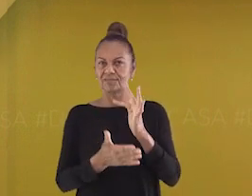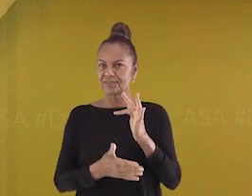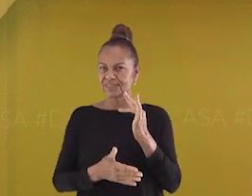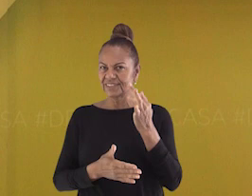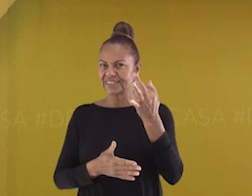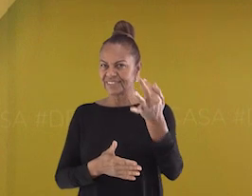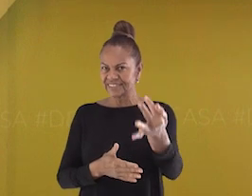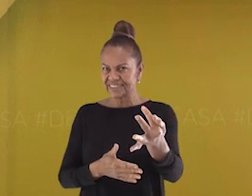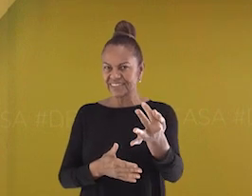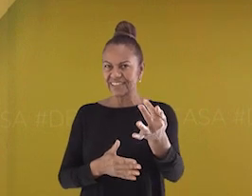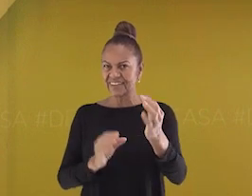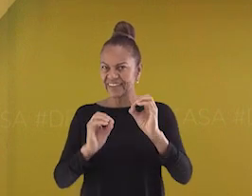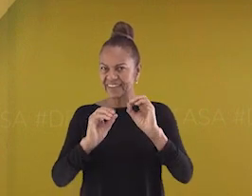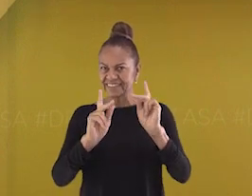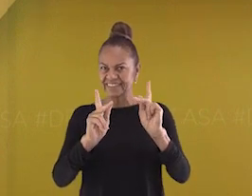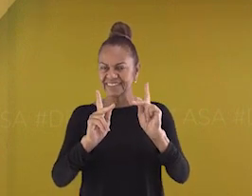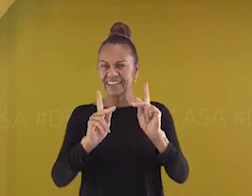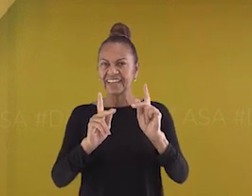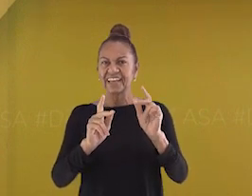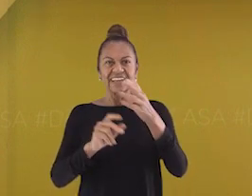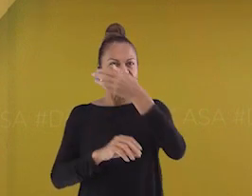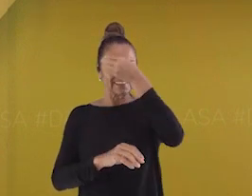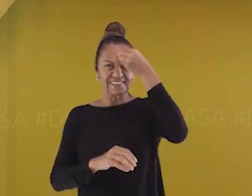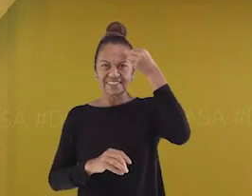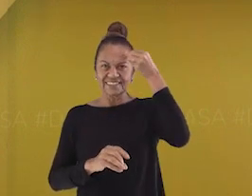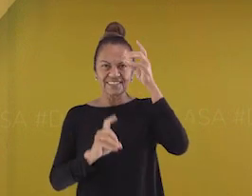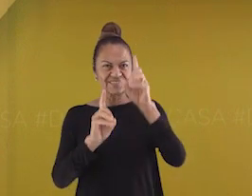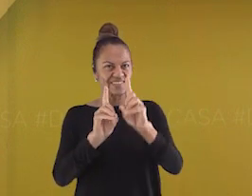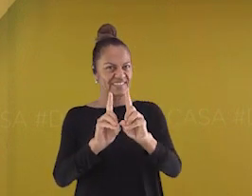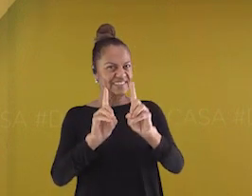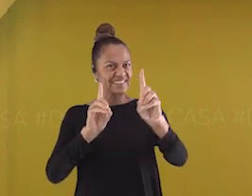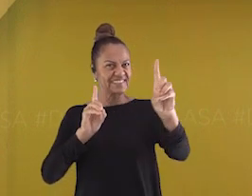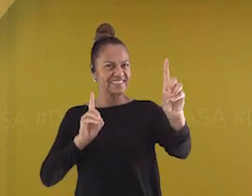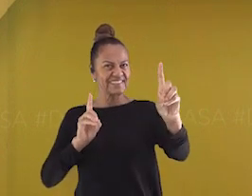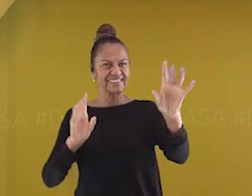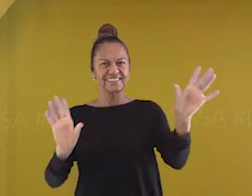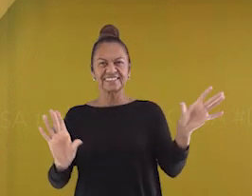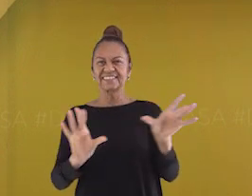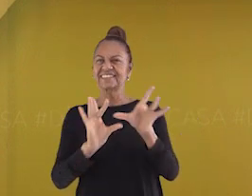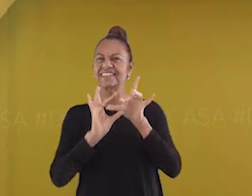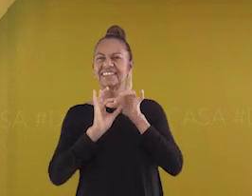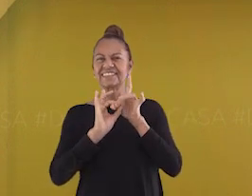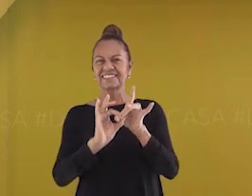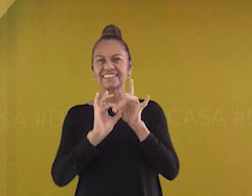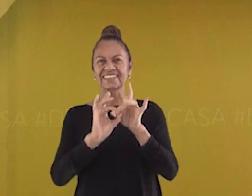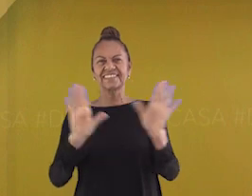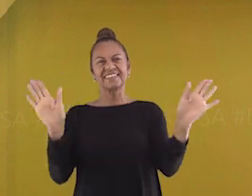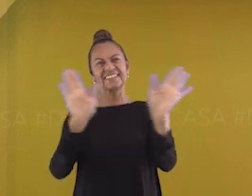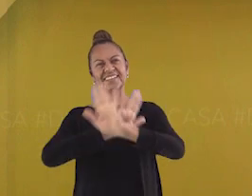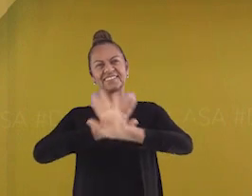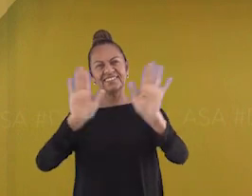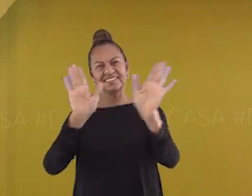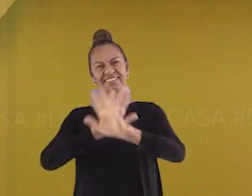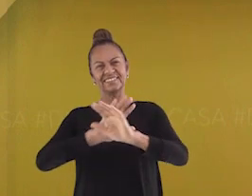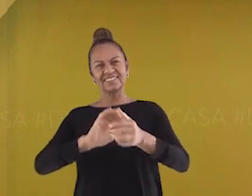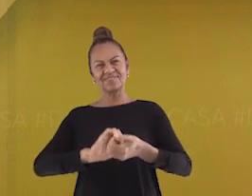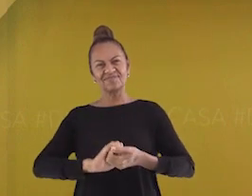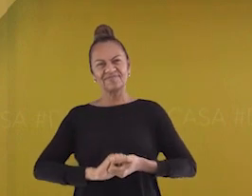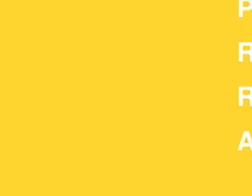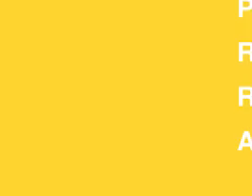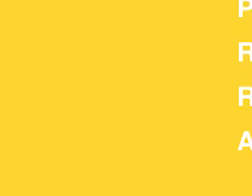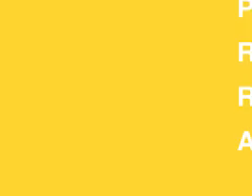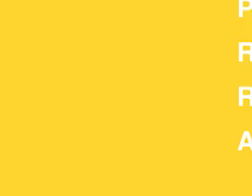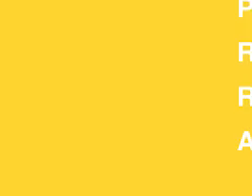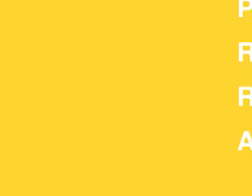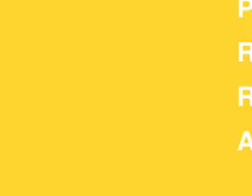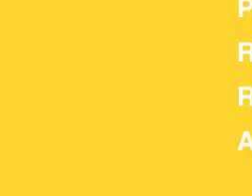vocês em uma próxima aula de geografia, ok? E não se esqueçam, mesmo distantes, estamos juntos. Tchau, pessoal!